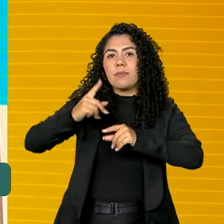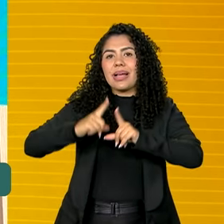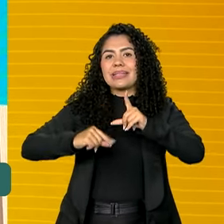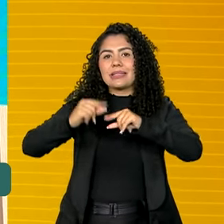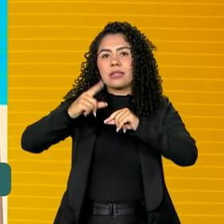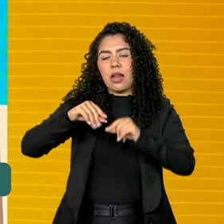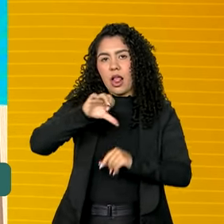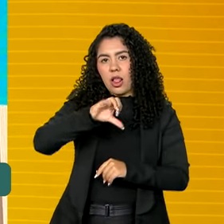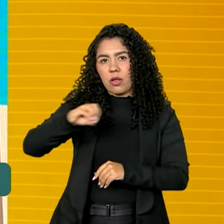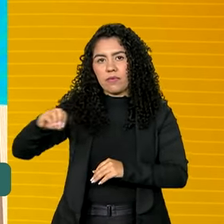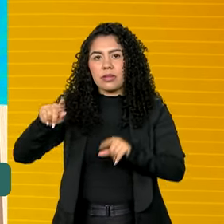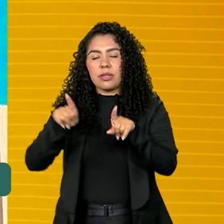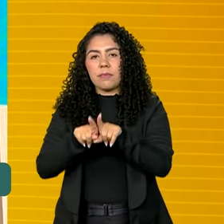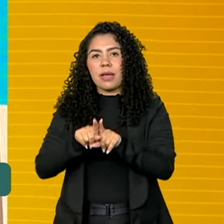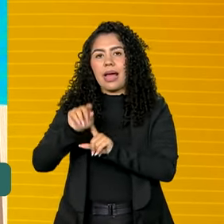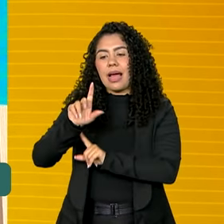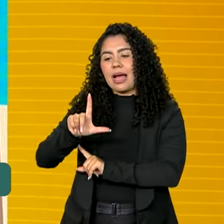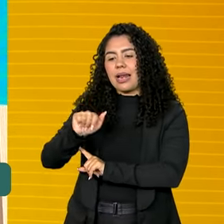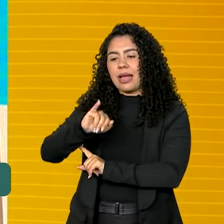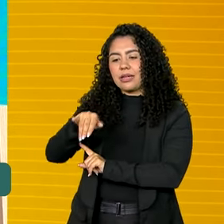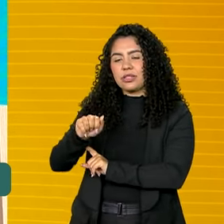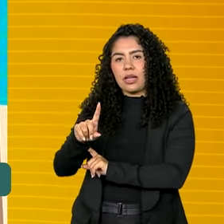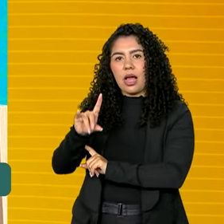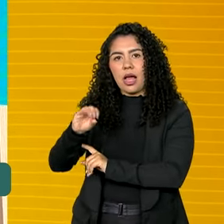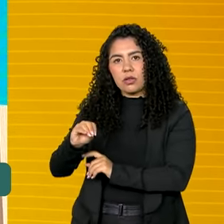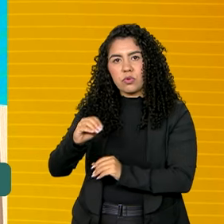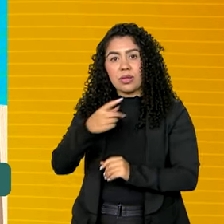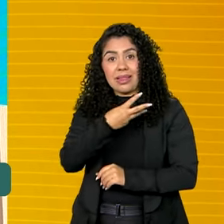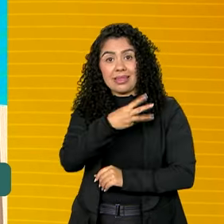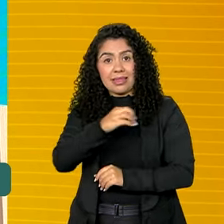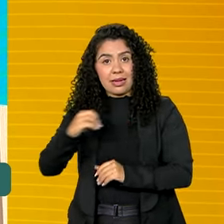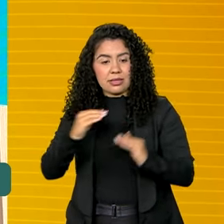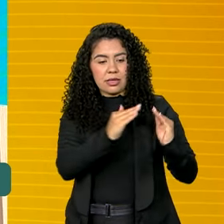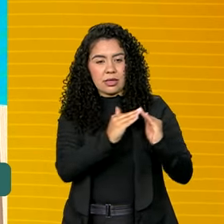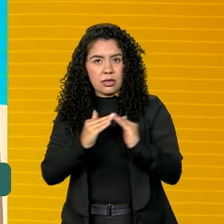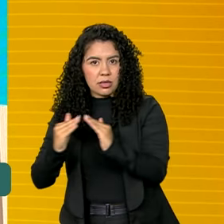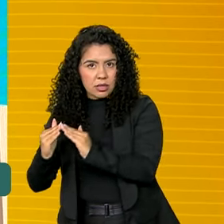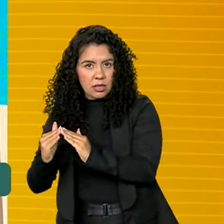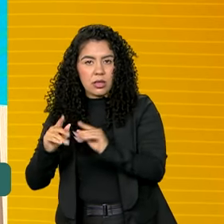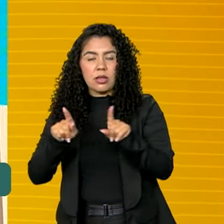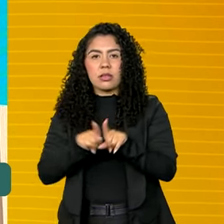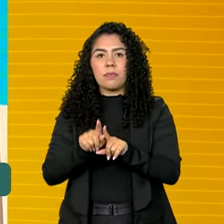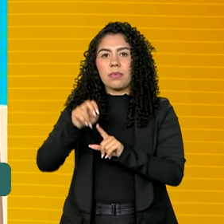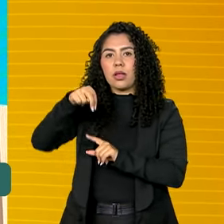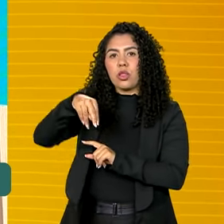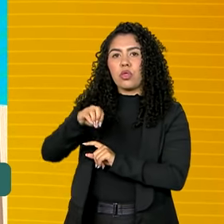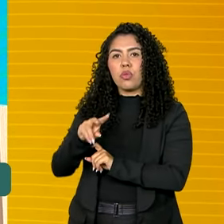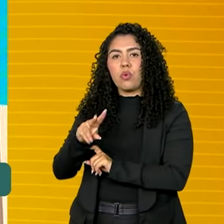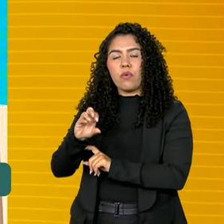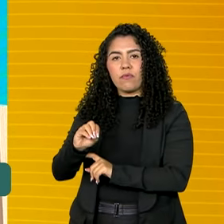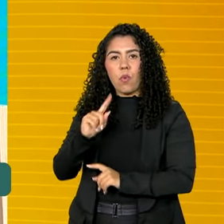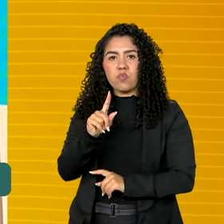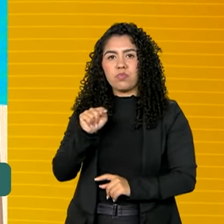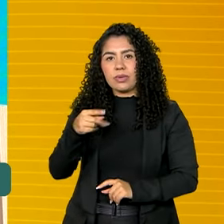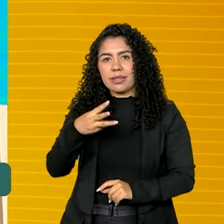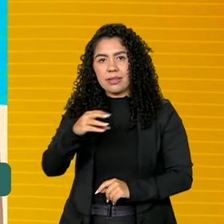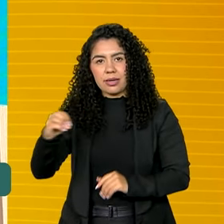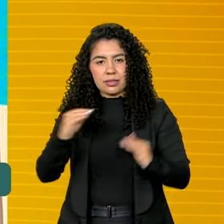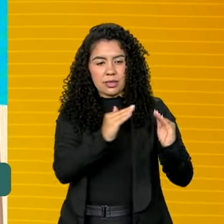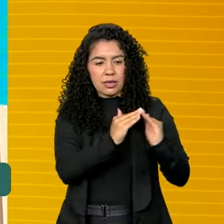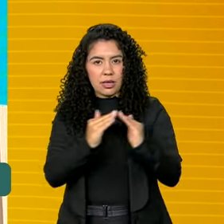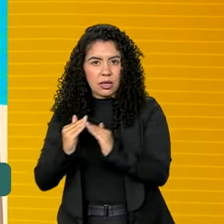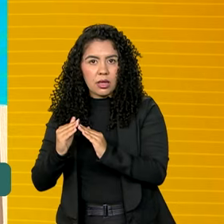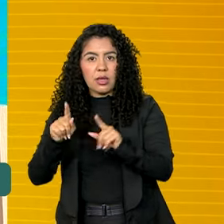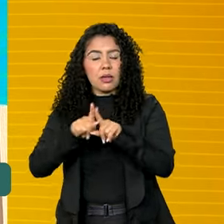Em Lajeado, serão 300 unidades. Em Novo Hamburgo, serão 1.300 unidades. Em Santa Maria, serão